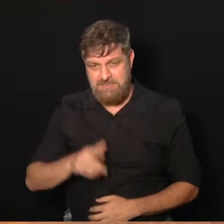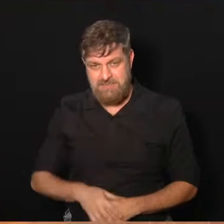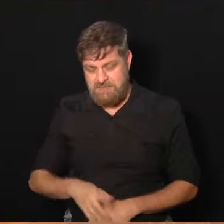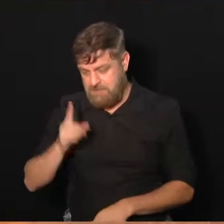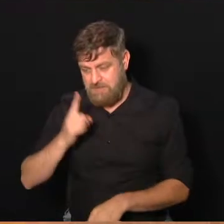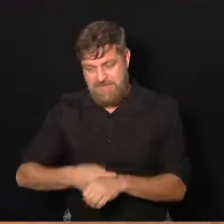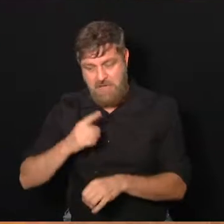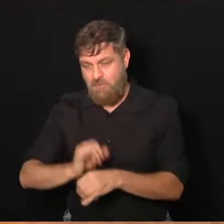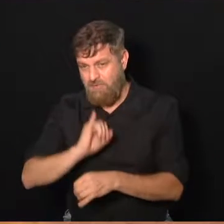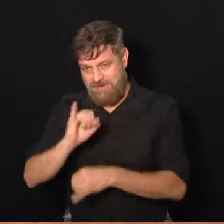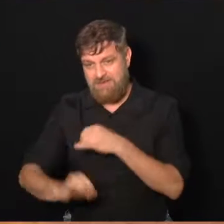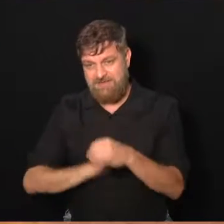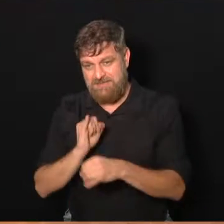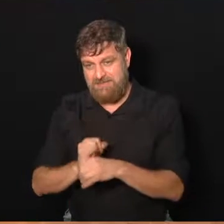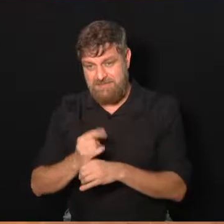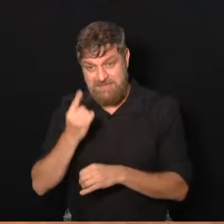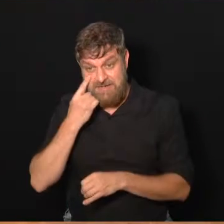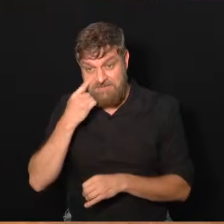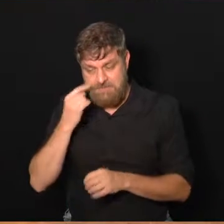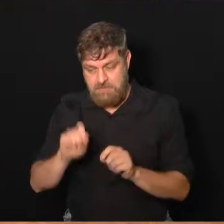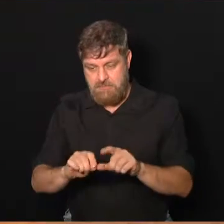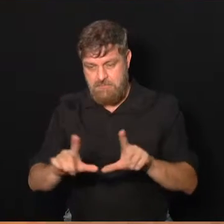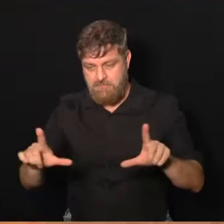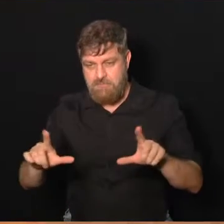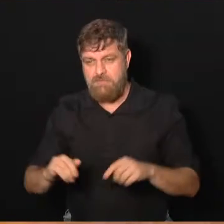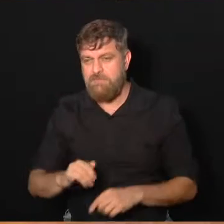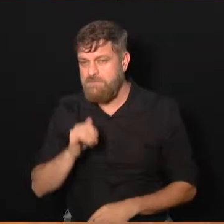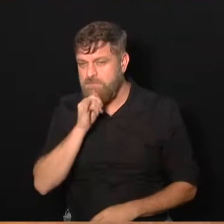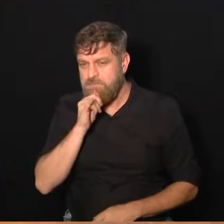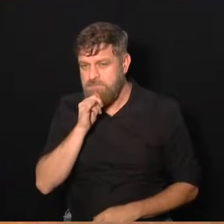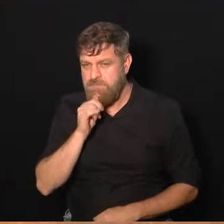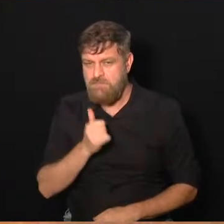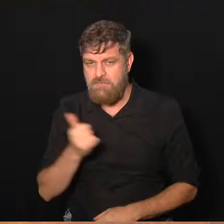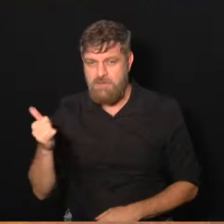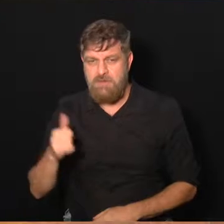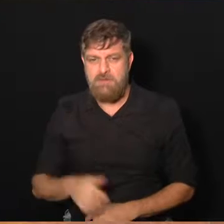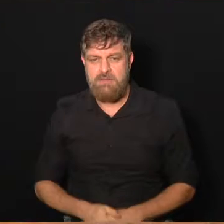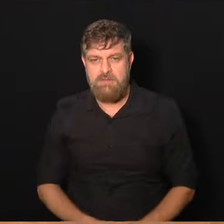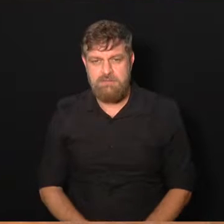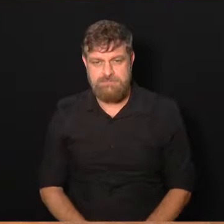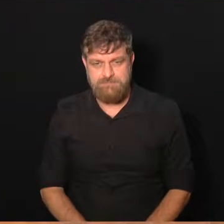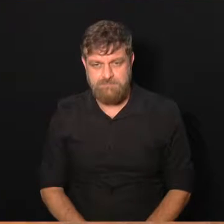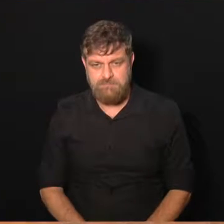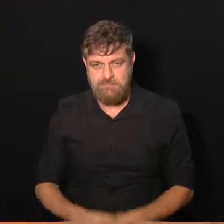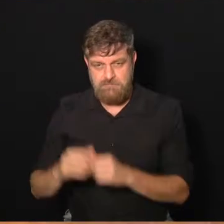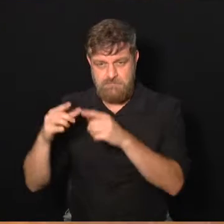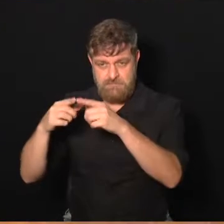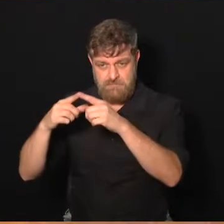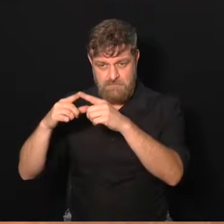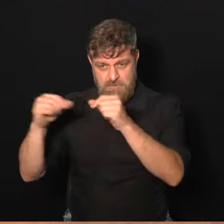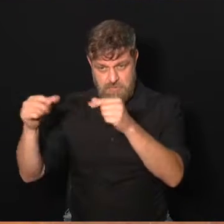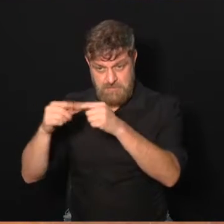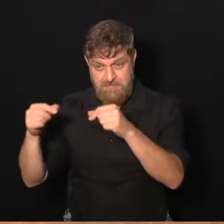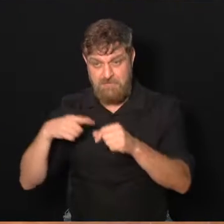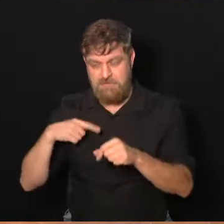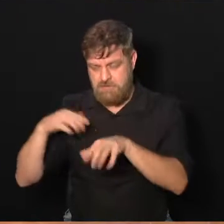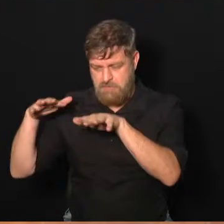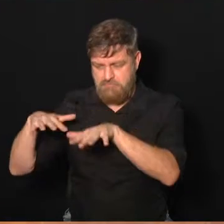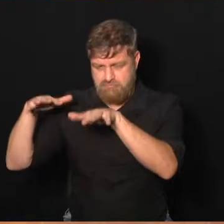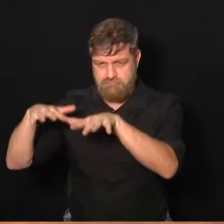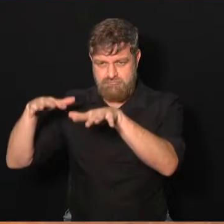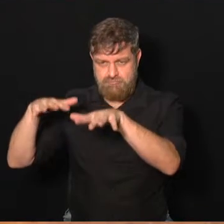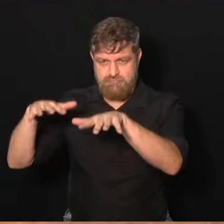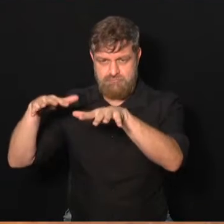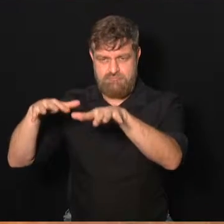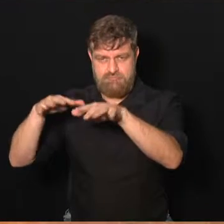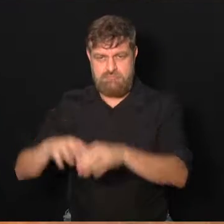praticamente em tempo real, né? A gente tira como exemplo lá em Hong Kong uma manifestação que está tendo,